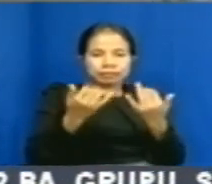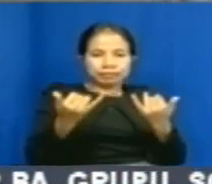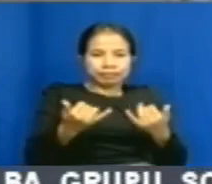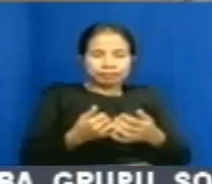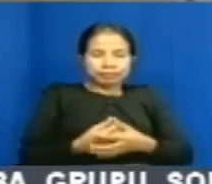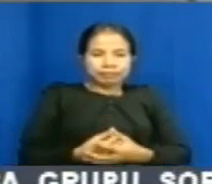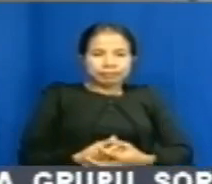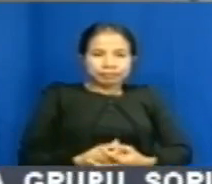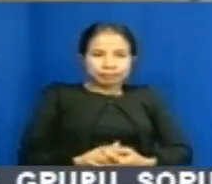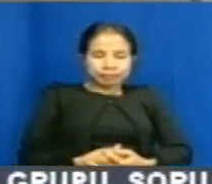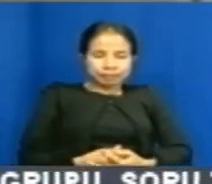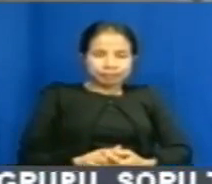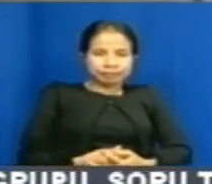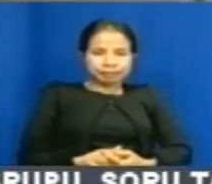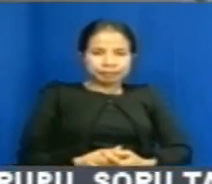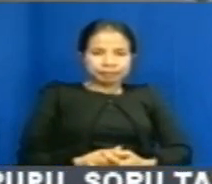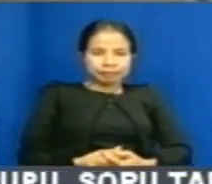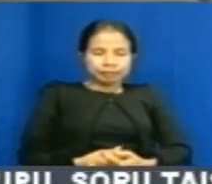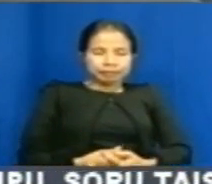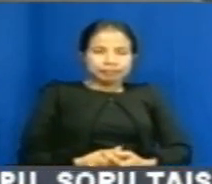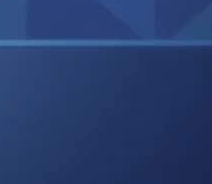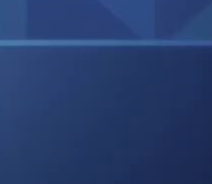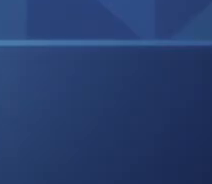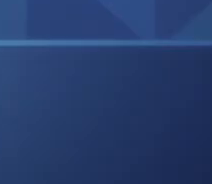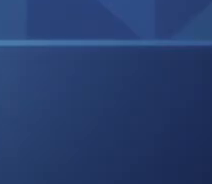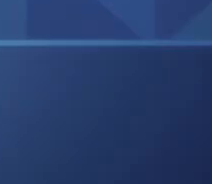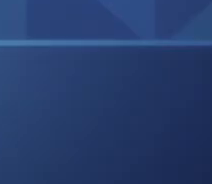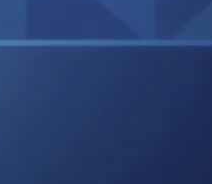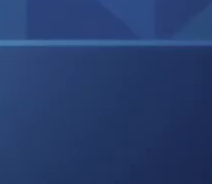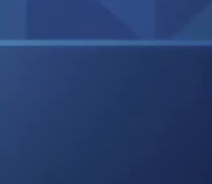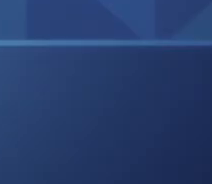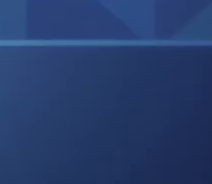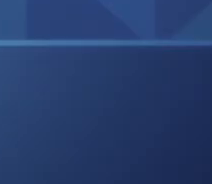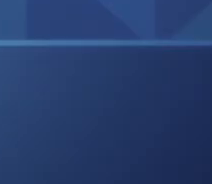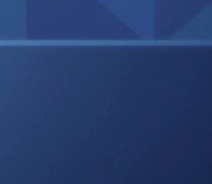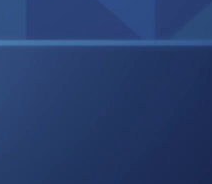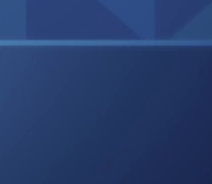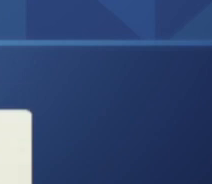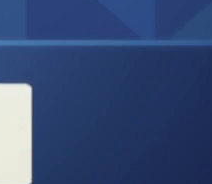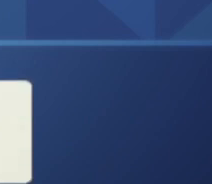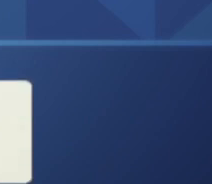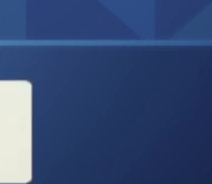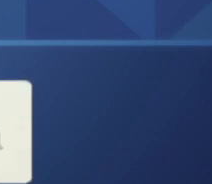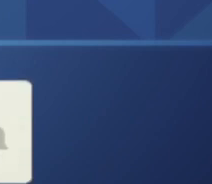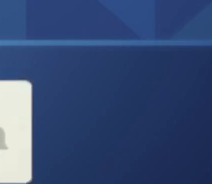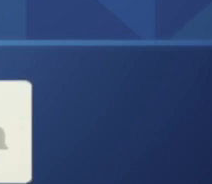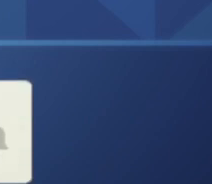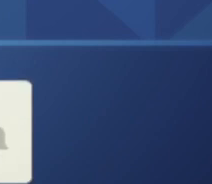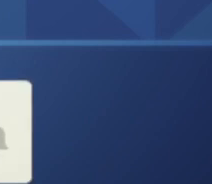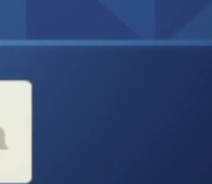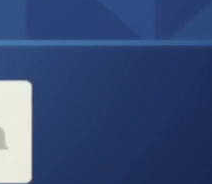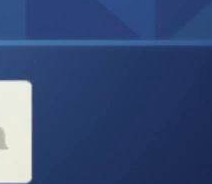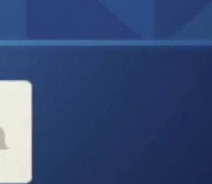Isaquel Freitas, Olandino Pacheco, RTTL. Hi, telespectadores, a tu redan informação atuais